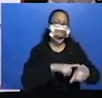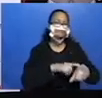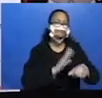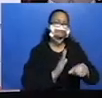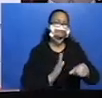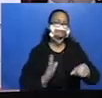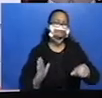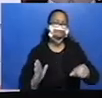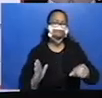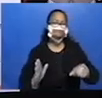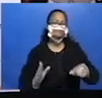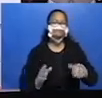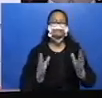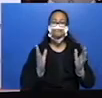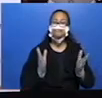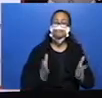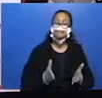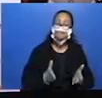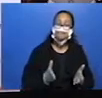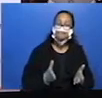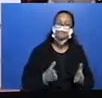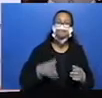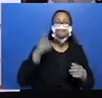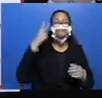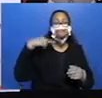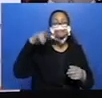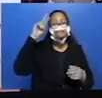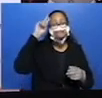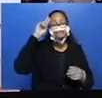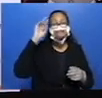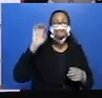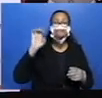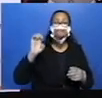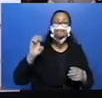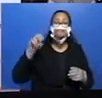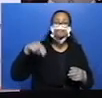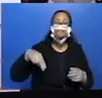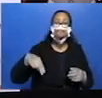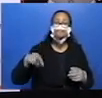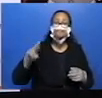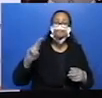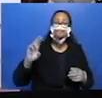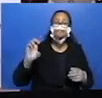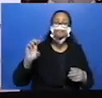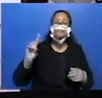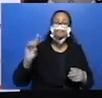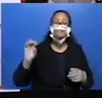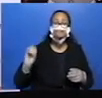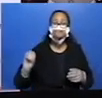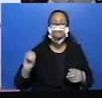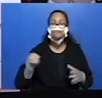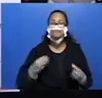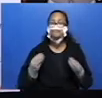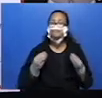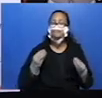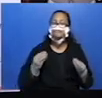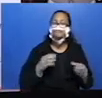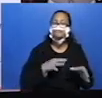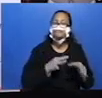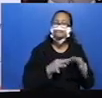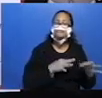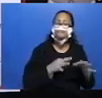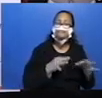sobre enredo. O enredo é como o autor organiza os fatos da narrativa para provocar